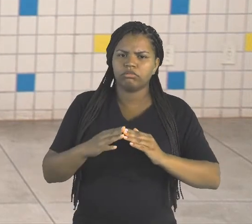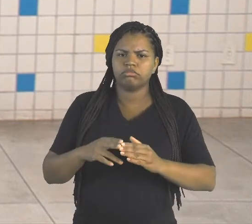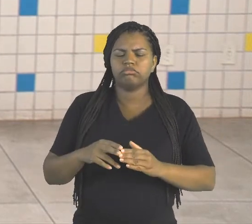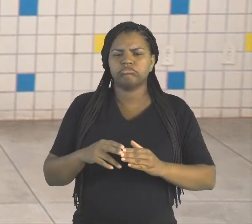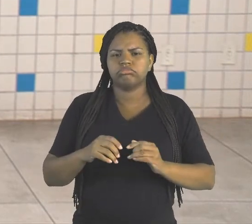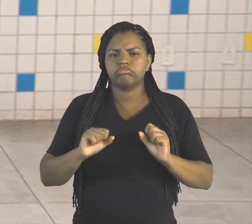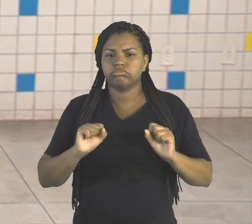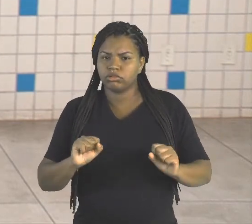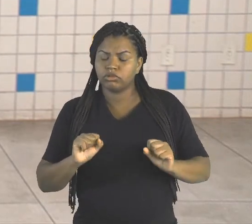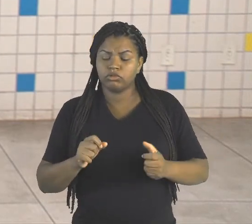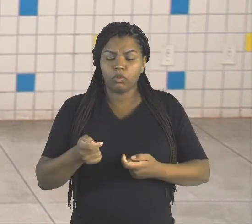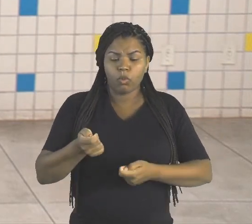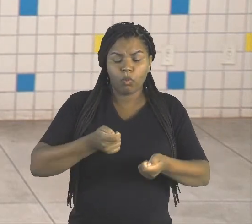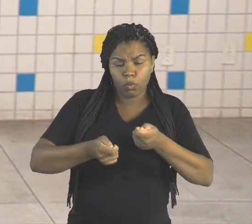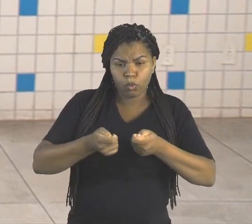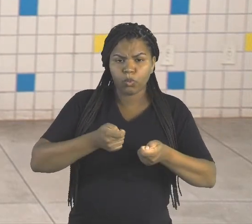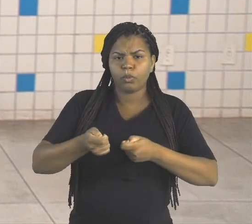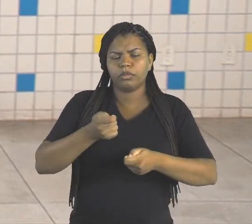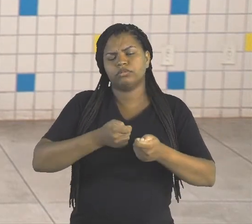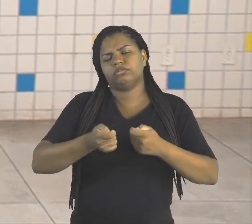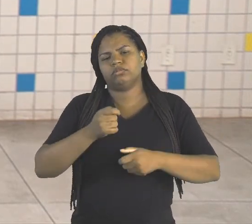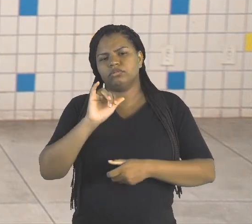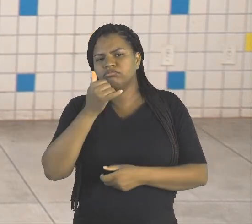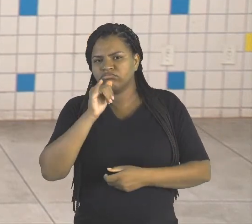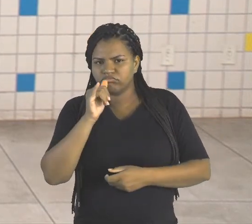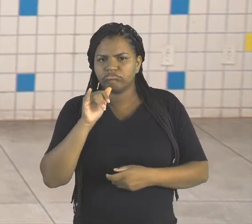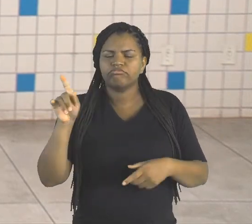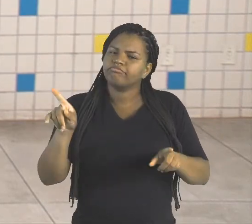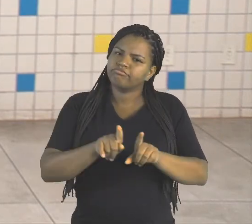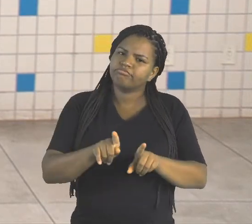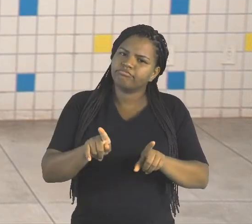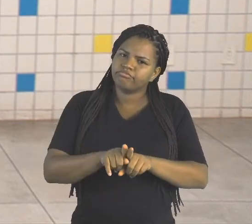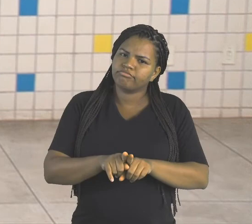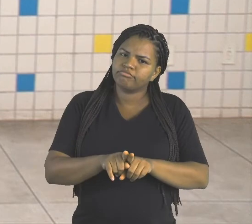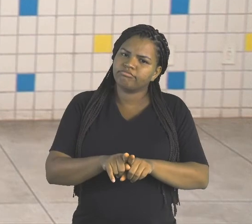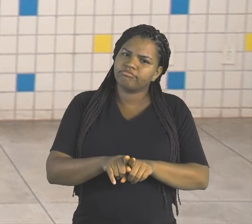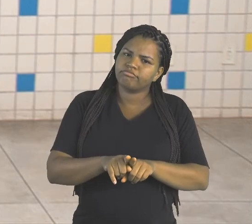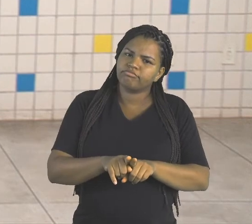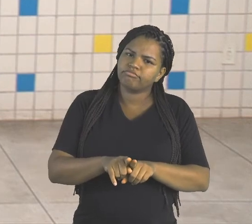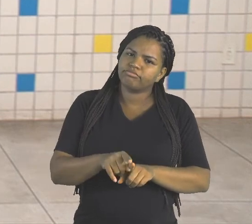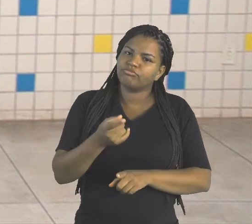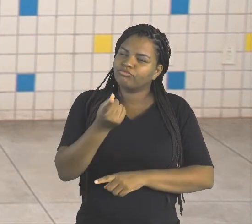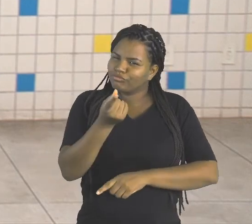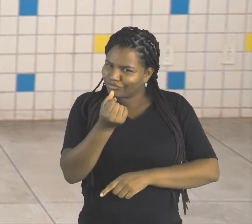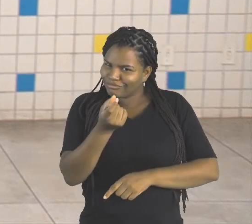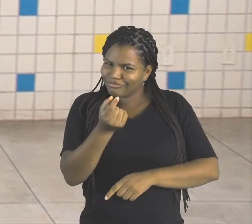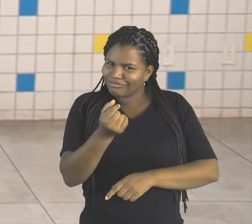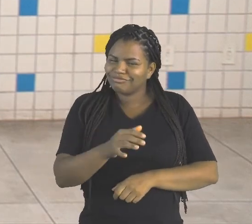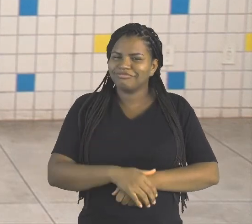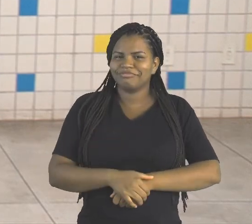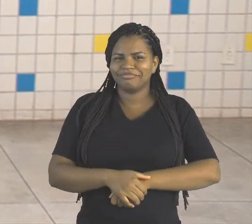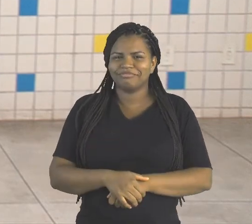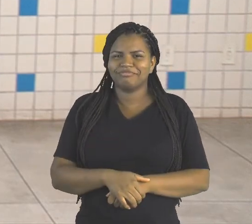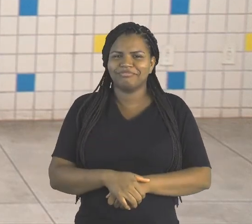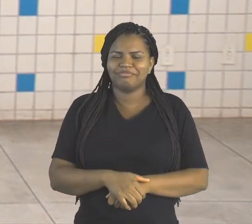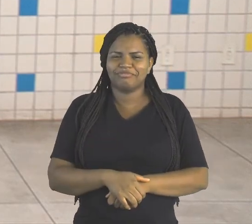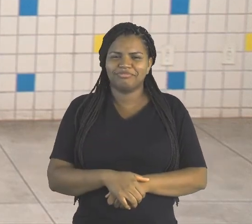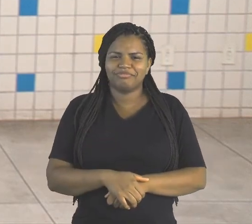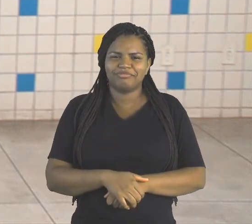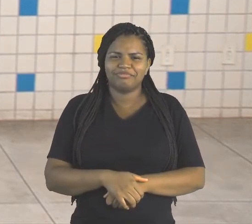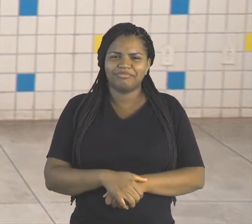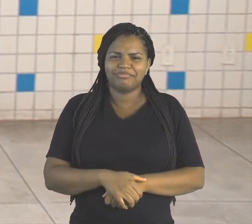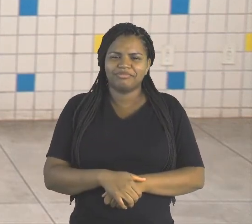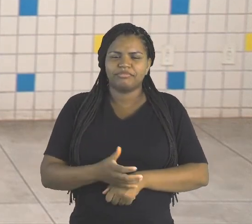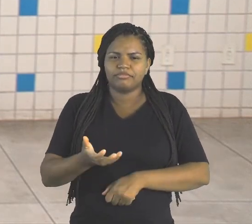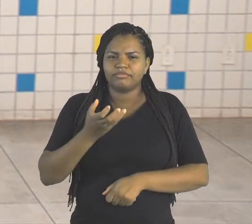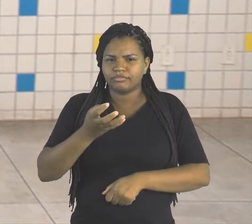assim economizar energia elétrica e automaticamente o quê? Muito bem, dinheiro. Eu quero que vocês observem